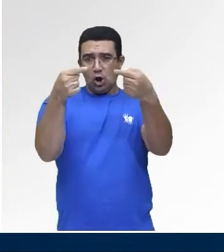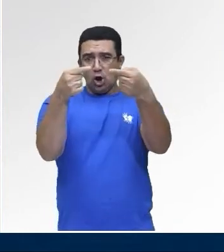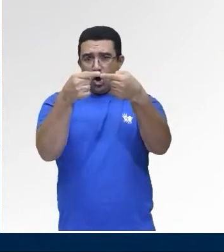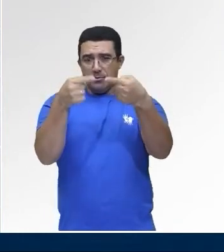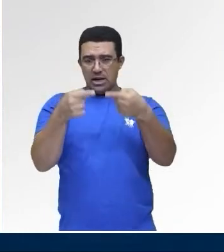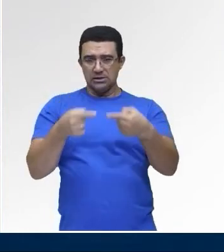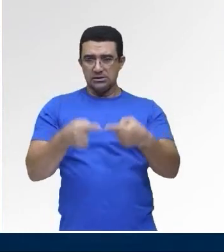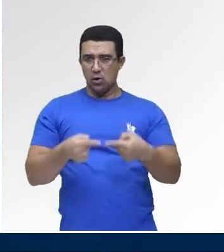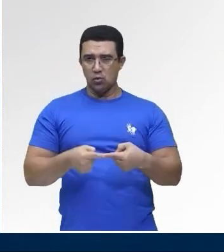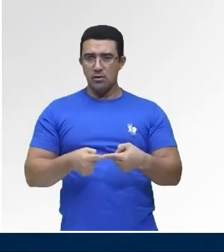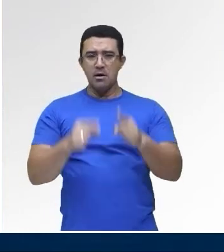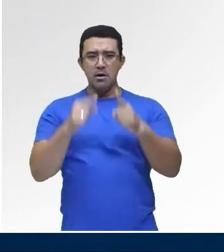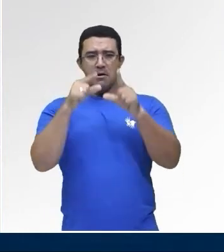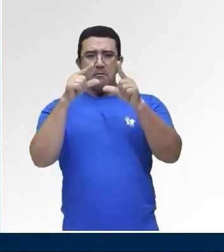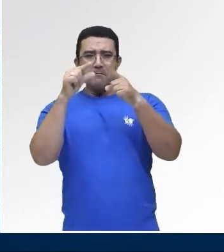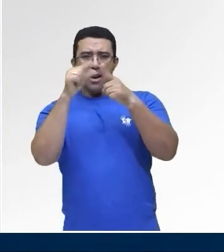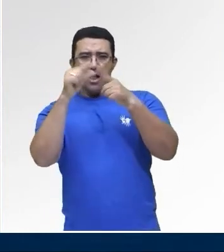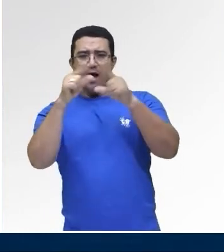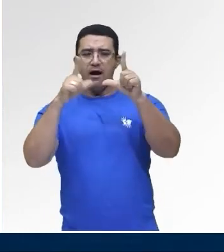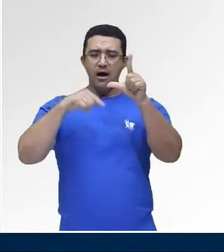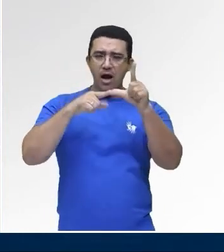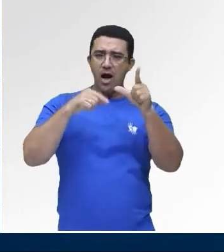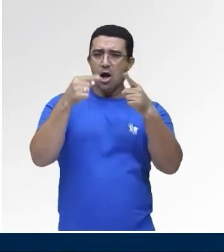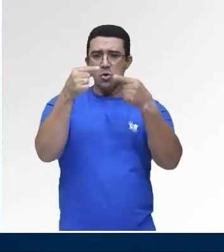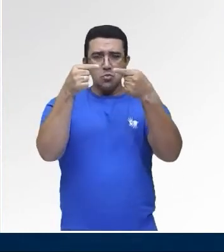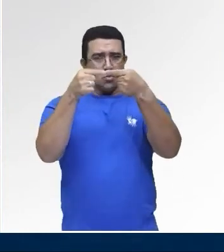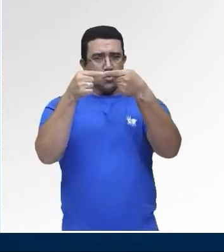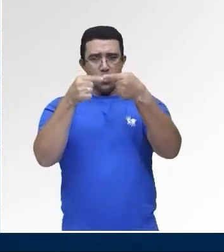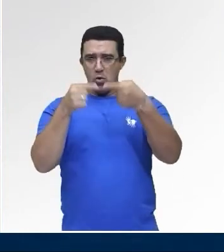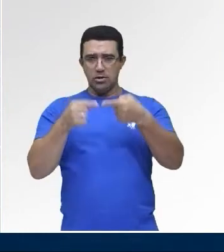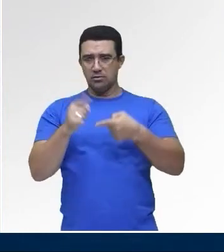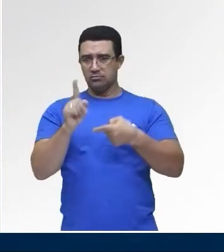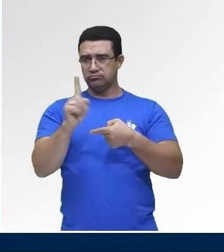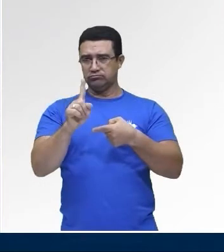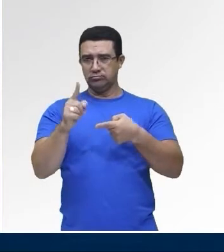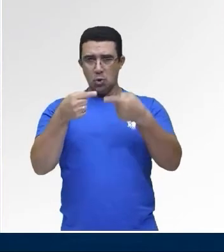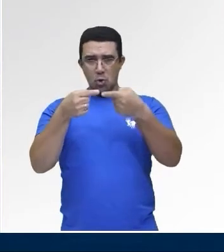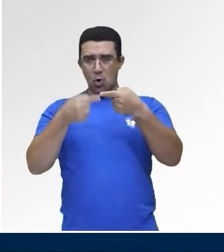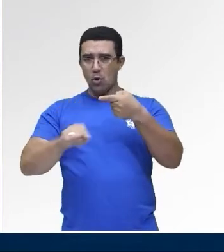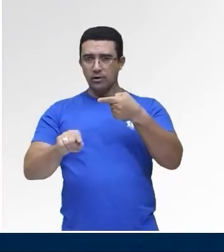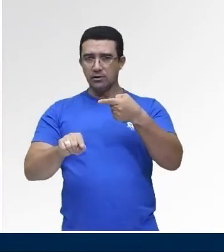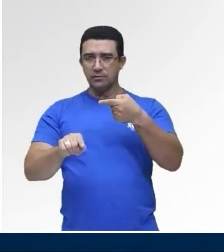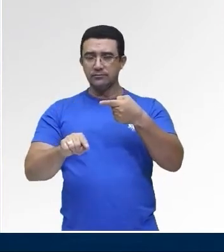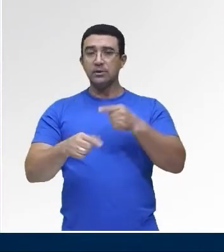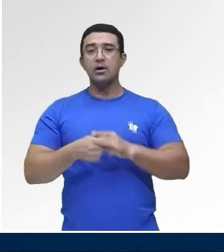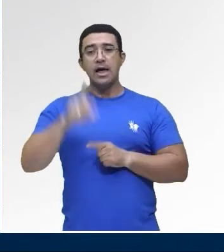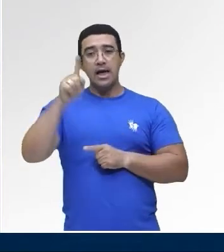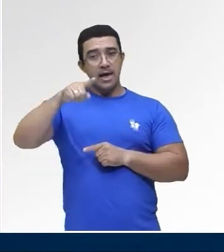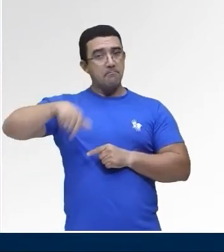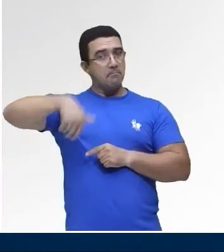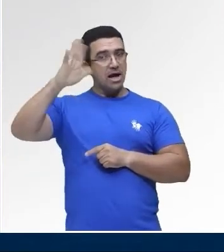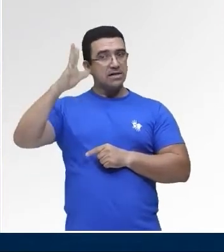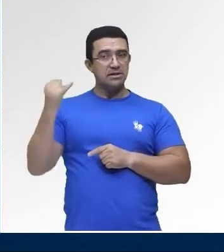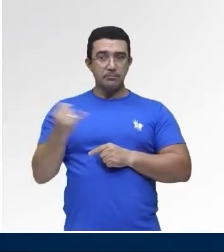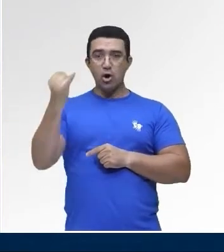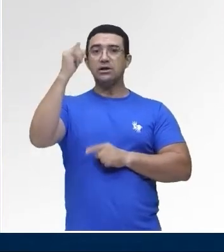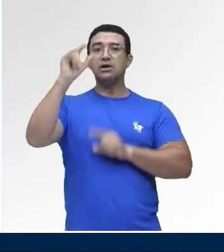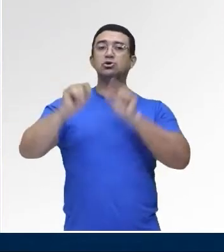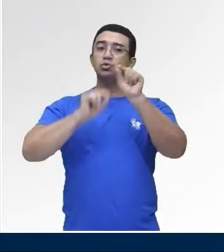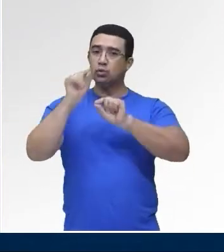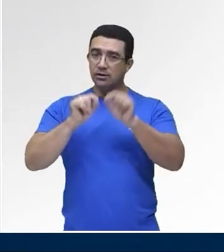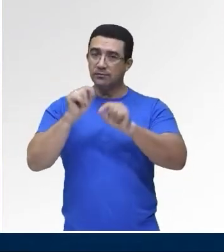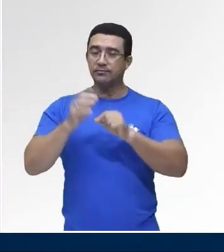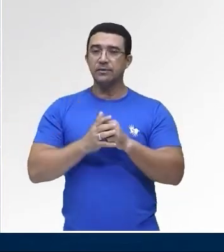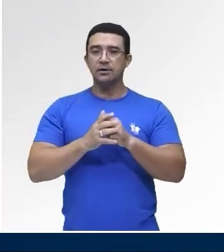essa questão das rimas, nos quais valem mais as imagens do que a métrica, ou seja, à medida que você